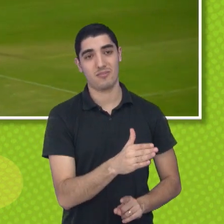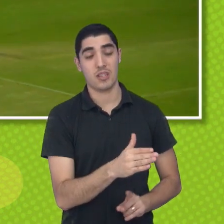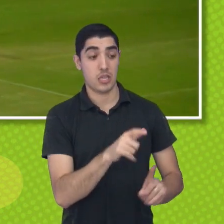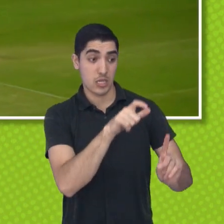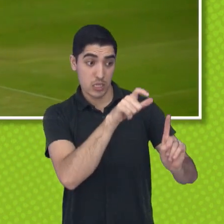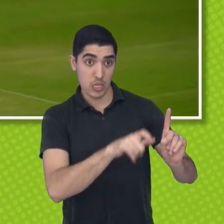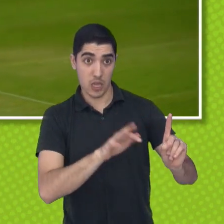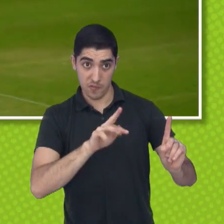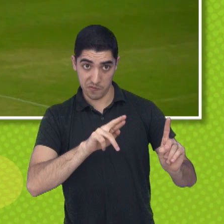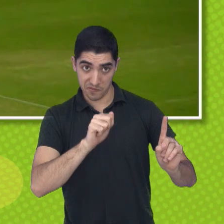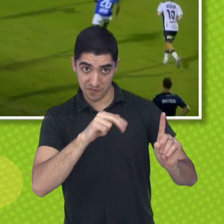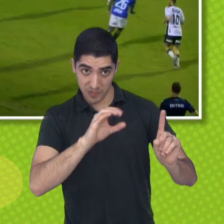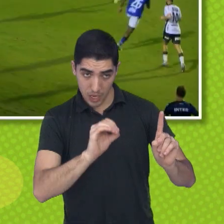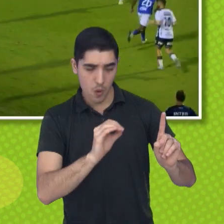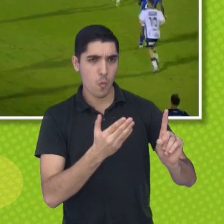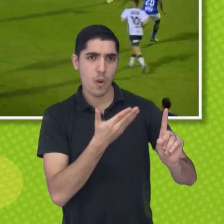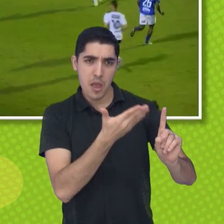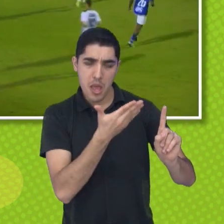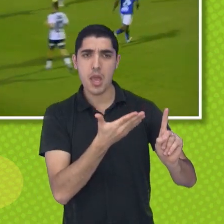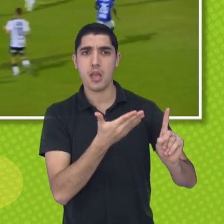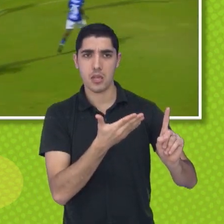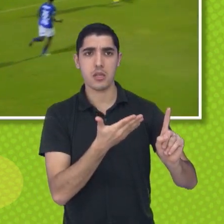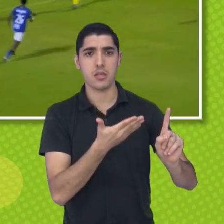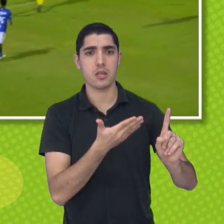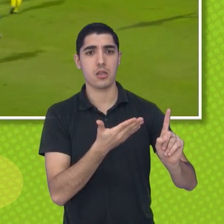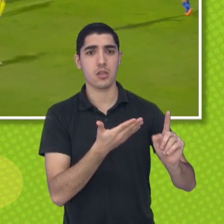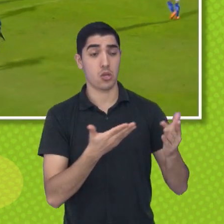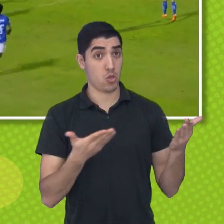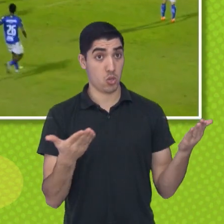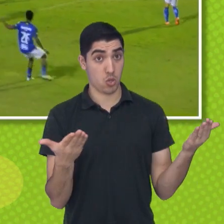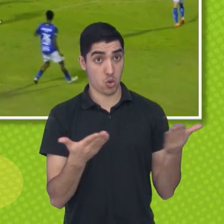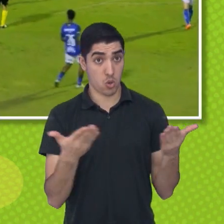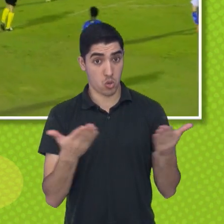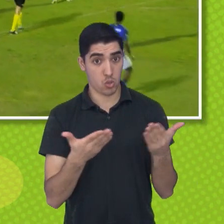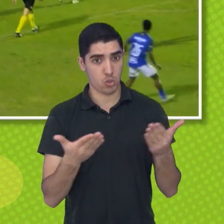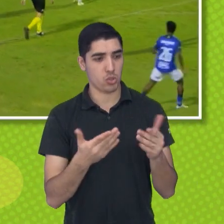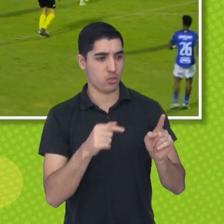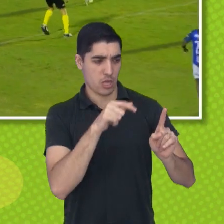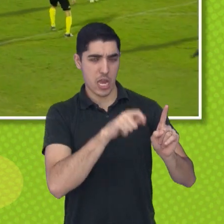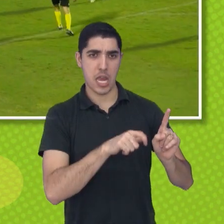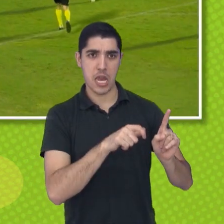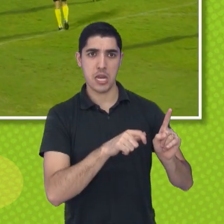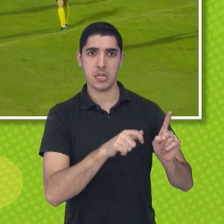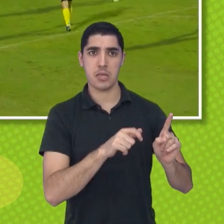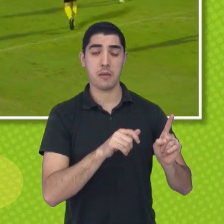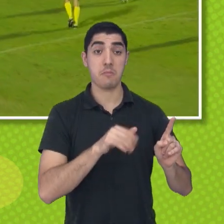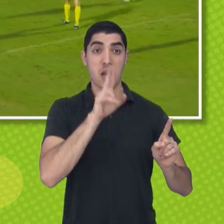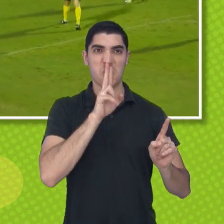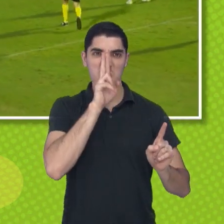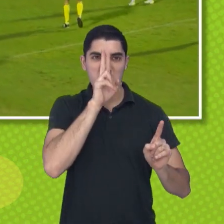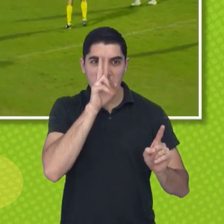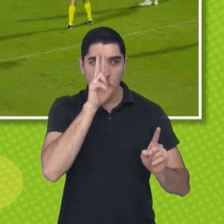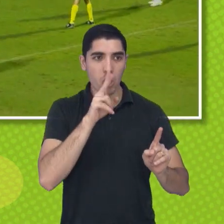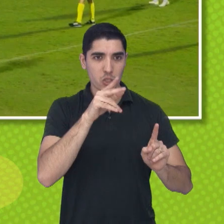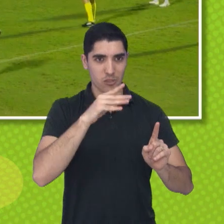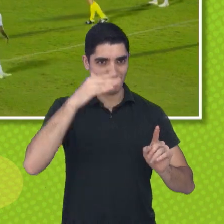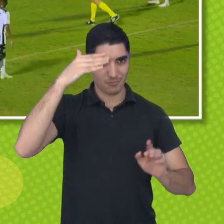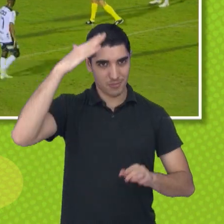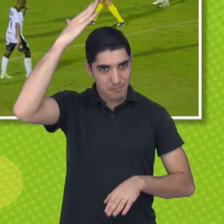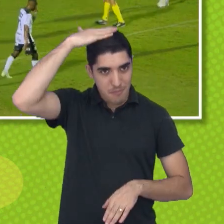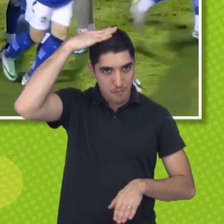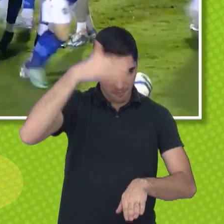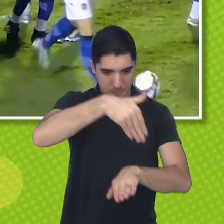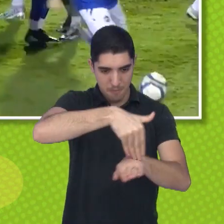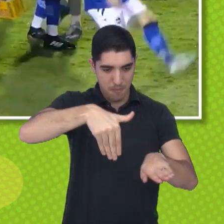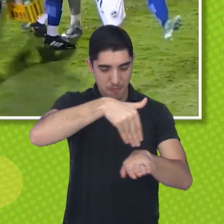um jogador que vem de trás. Ele se tornou hoje um jogador mais decisivo, mais incisivo, de meia, porque